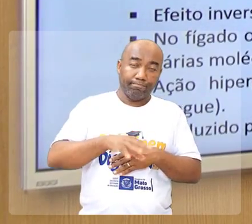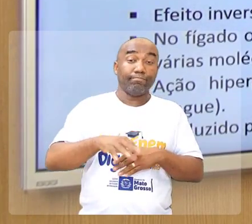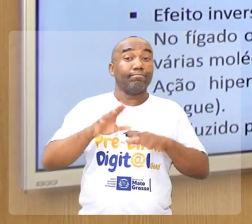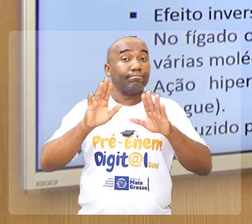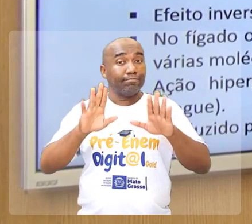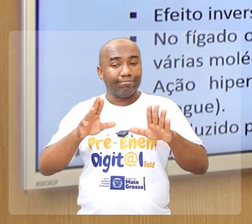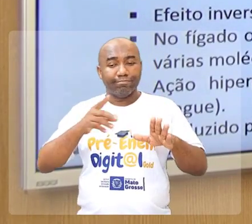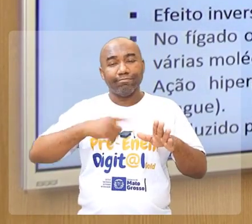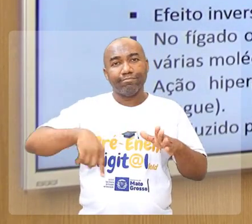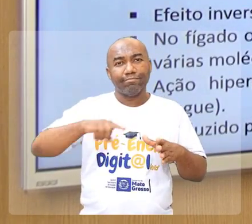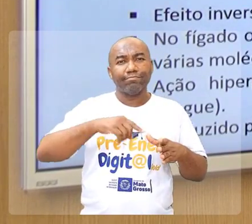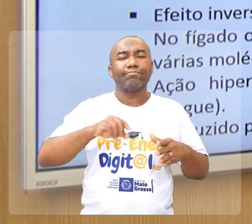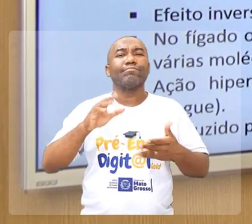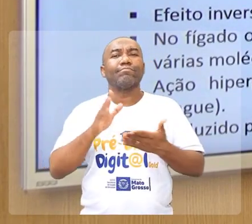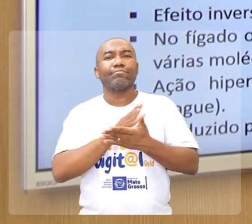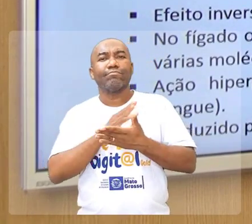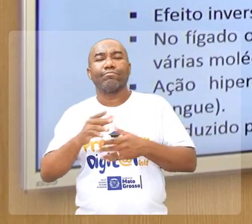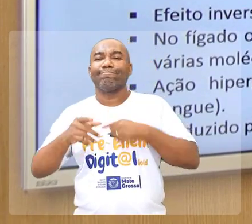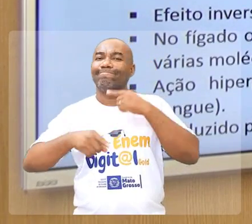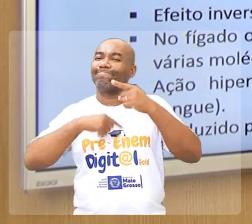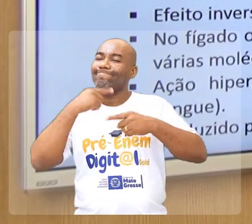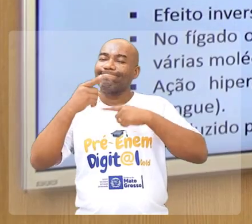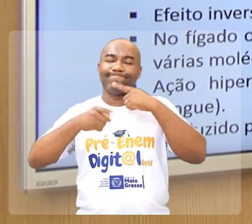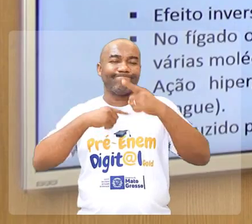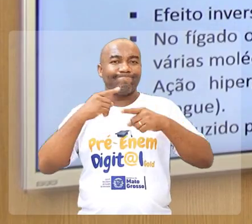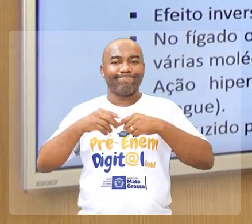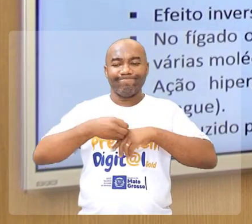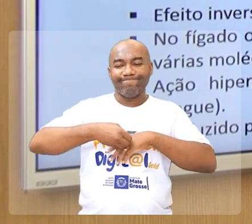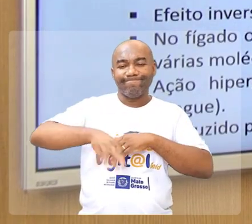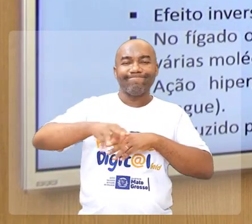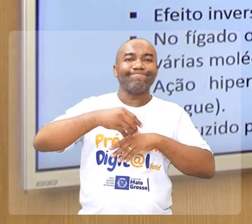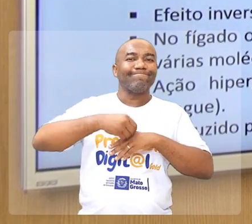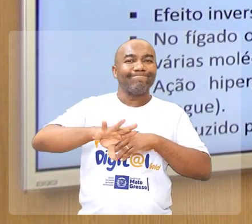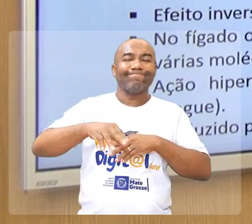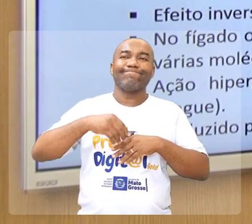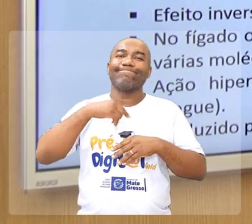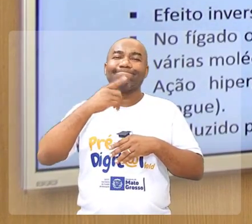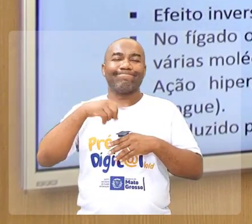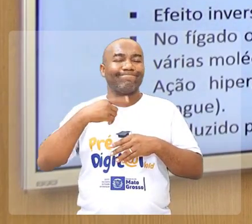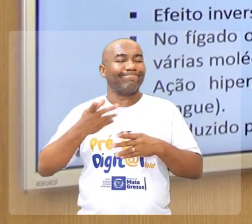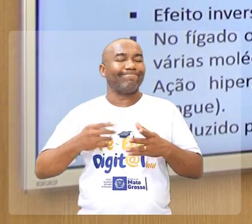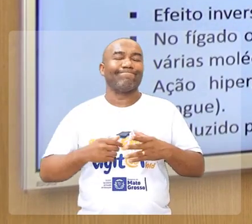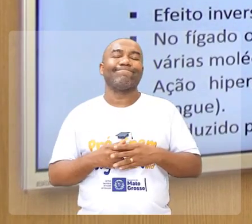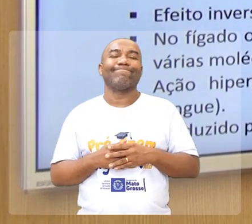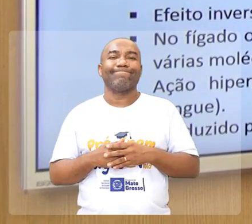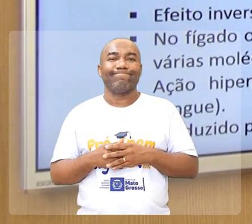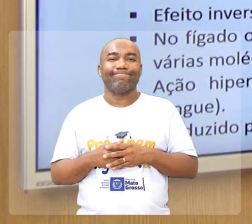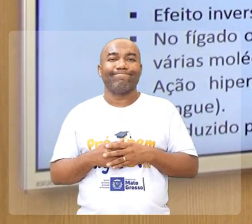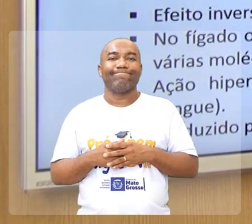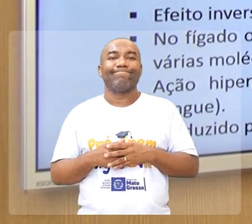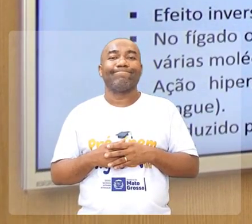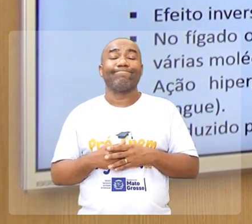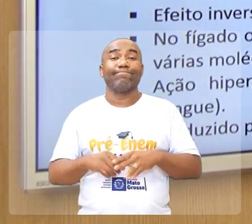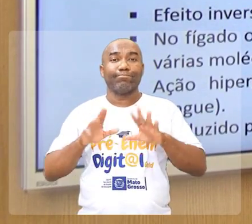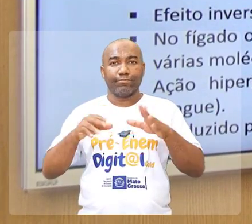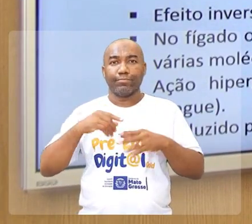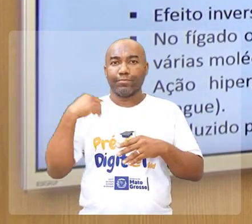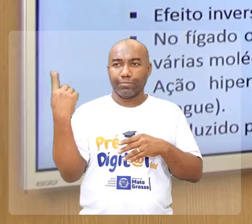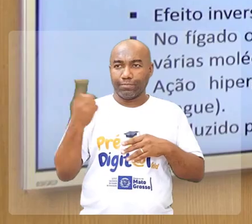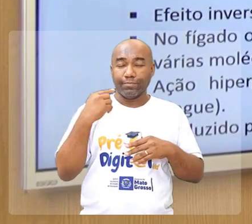Infelizmente, algumas pessoas não conseguem liberá-lo da maneira correta, tá? Só para